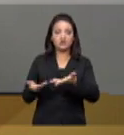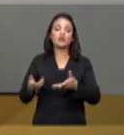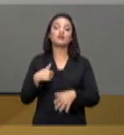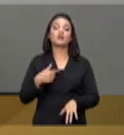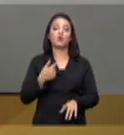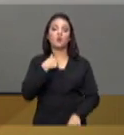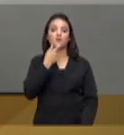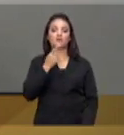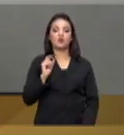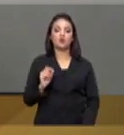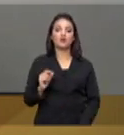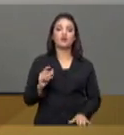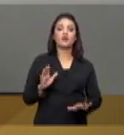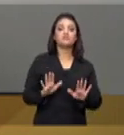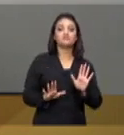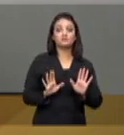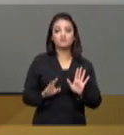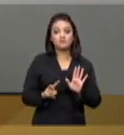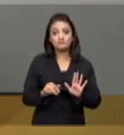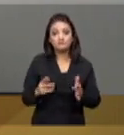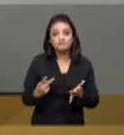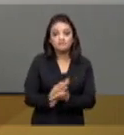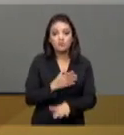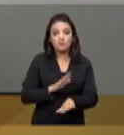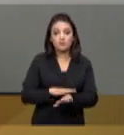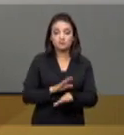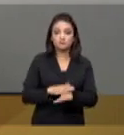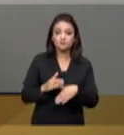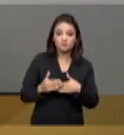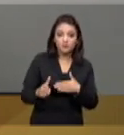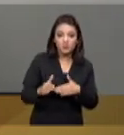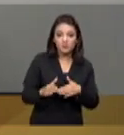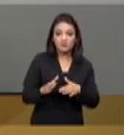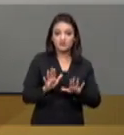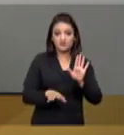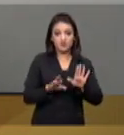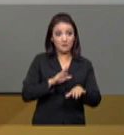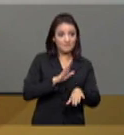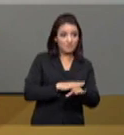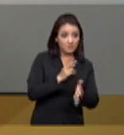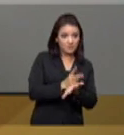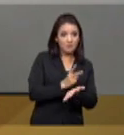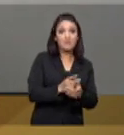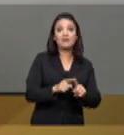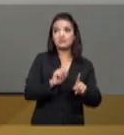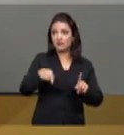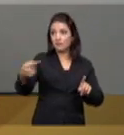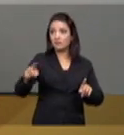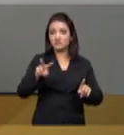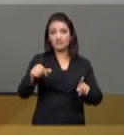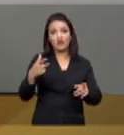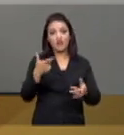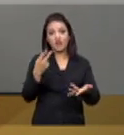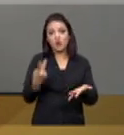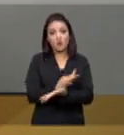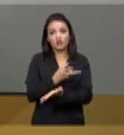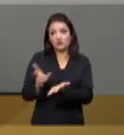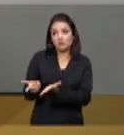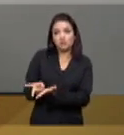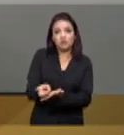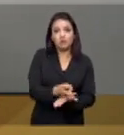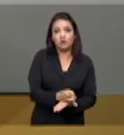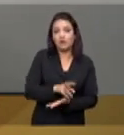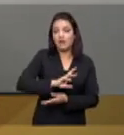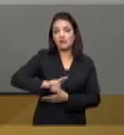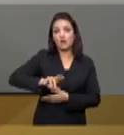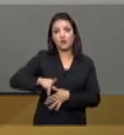que, em algum momento, ainda que não exatamente no mesmo, ele será recolhido e não constitui receita do